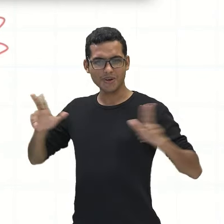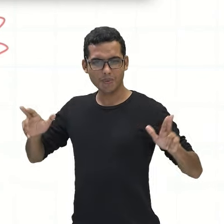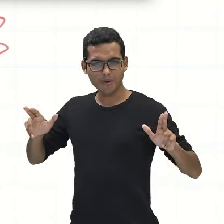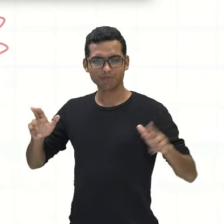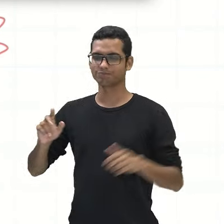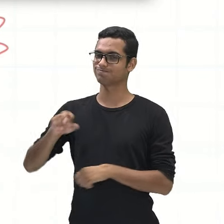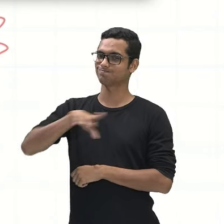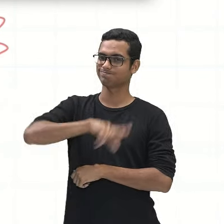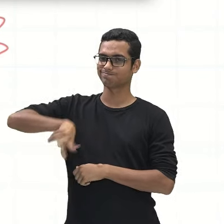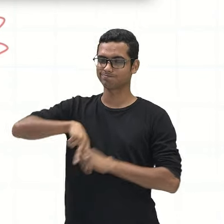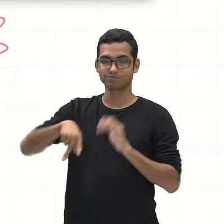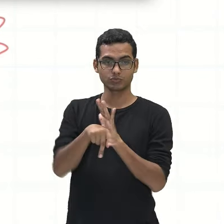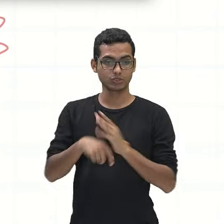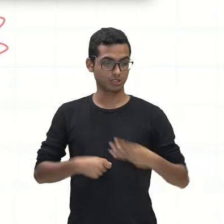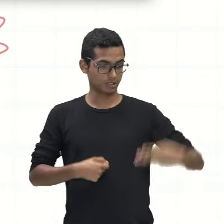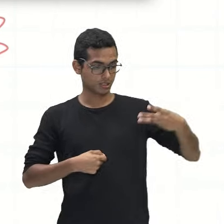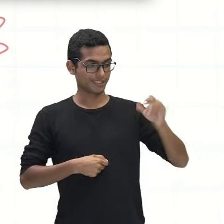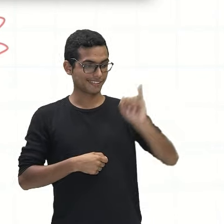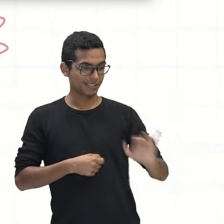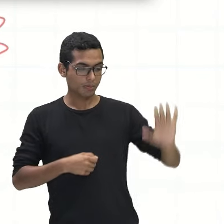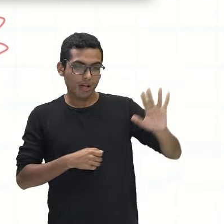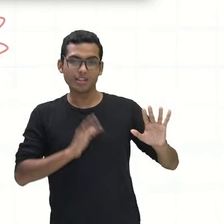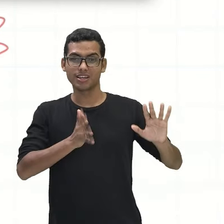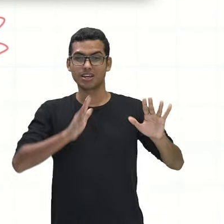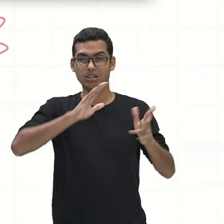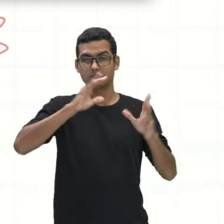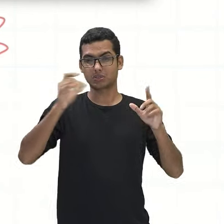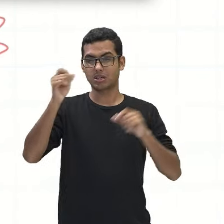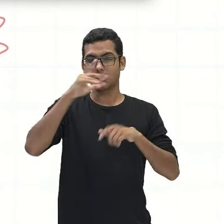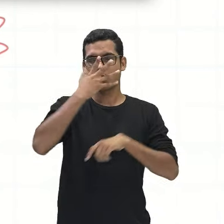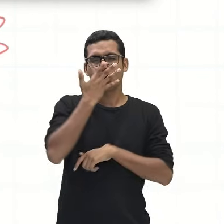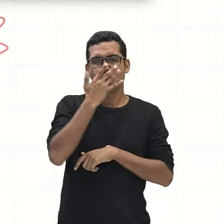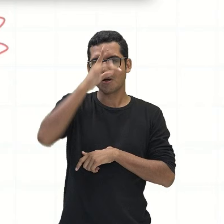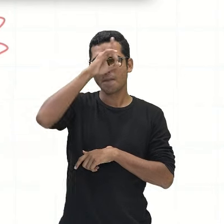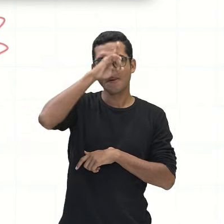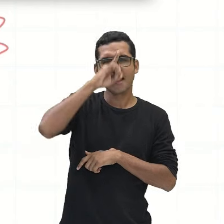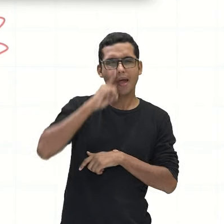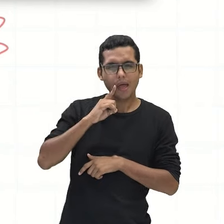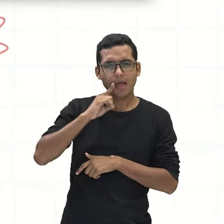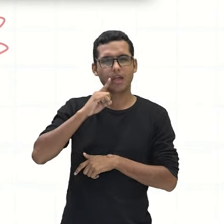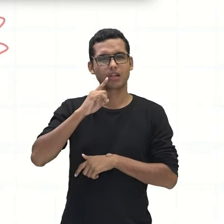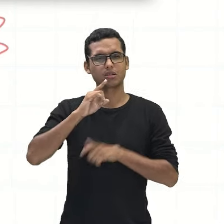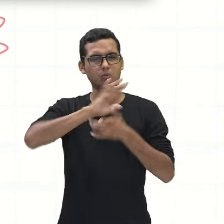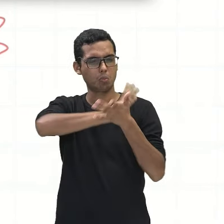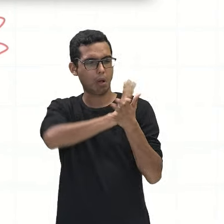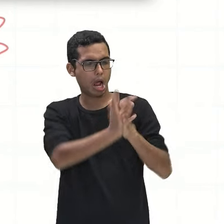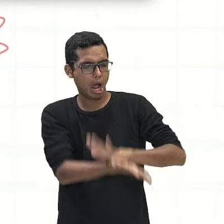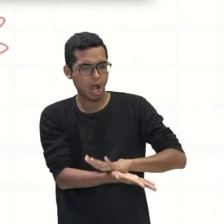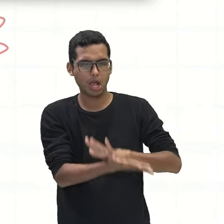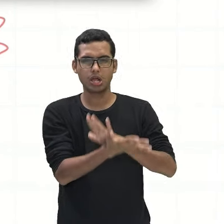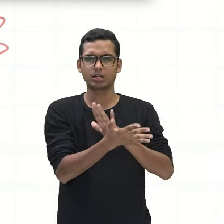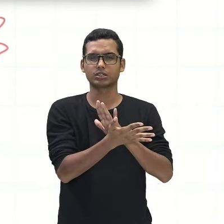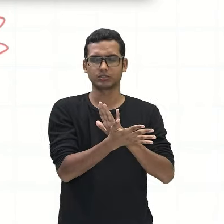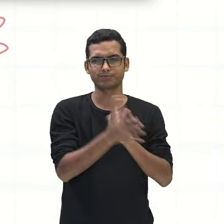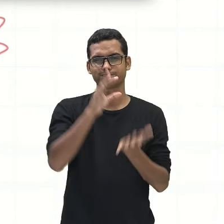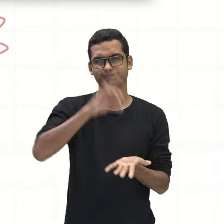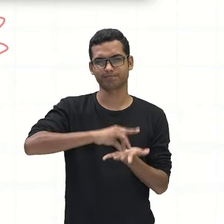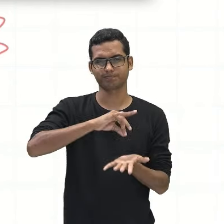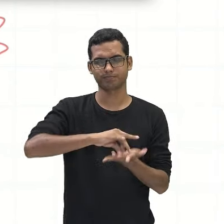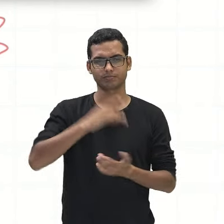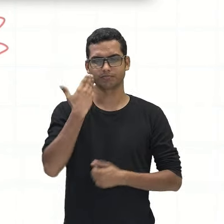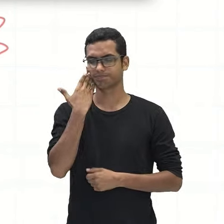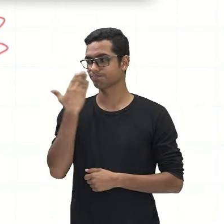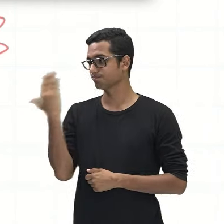quadro. Então você, ao analisar uma linguagem não verbal, um texto não verbal como esse, você